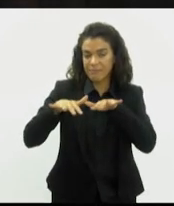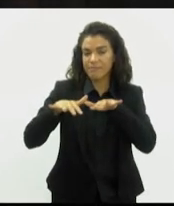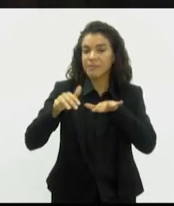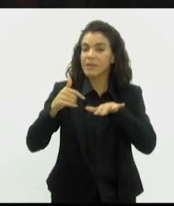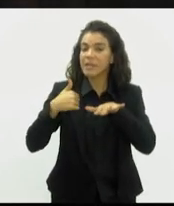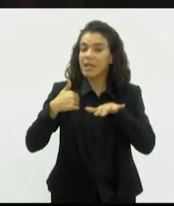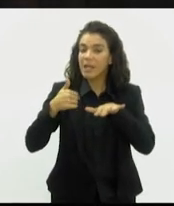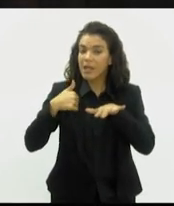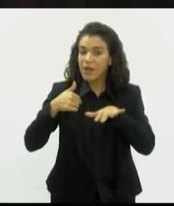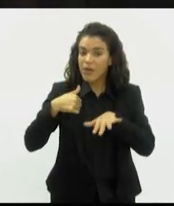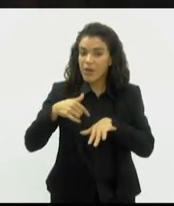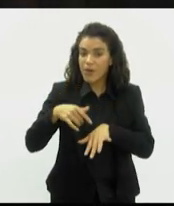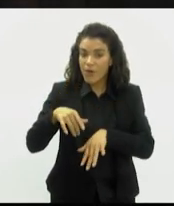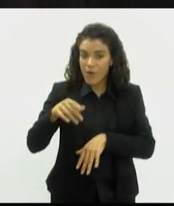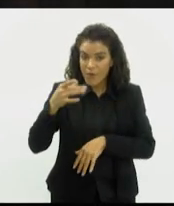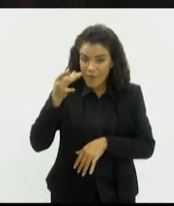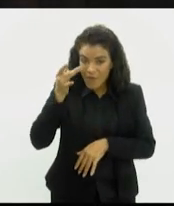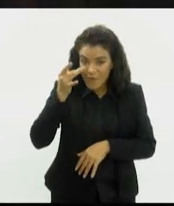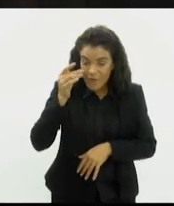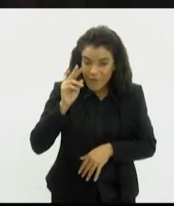eu ouvi e vi